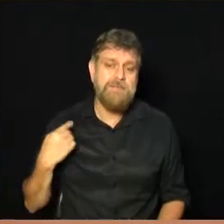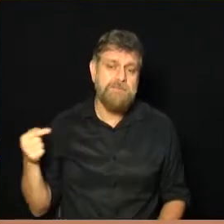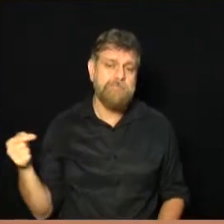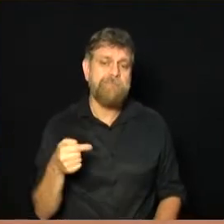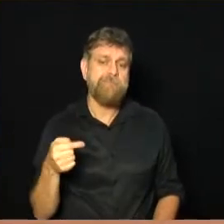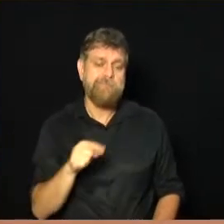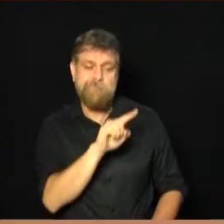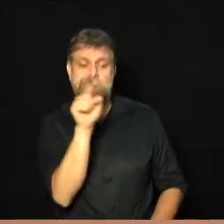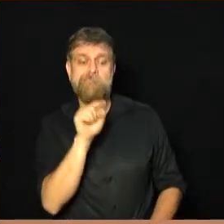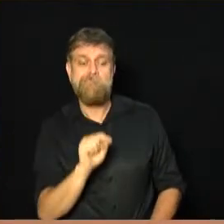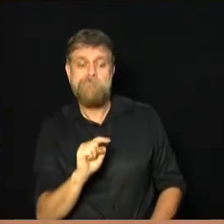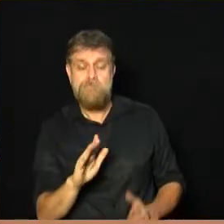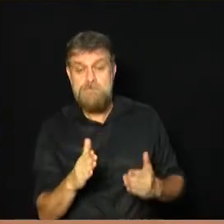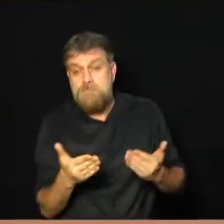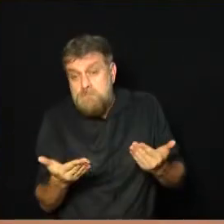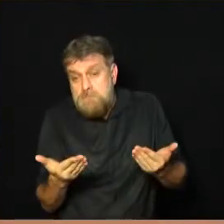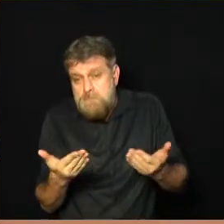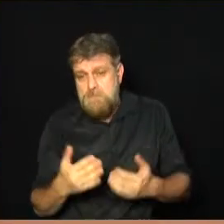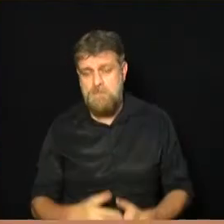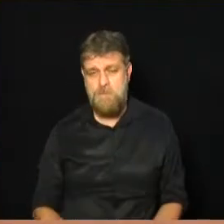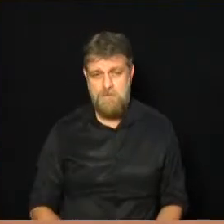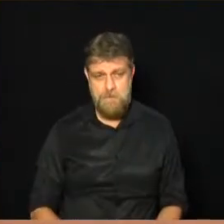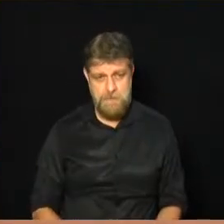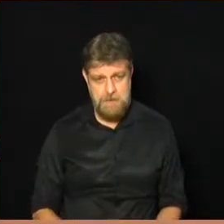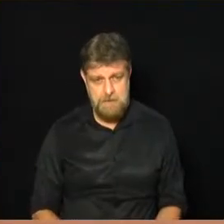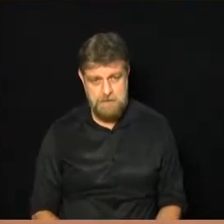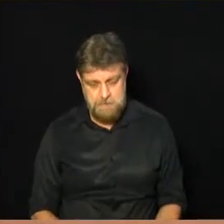questão? Deixa